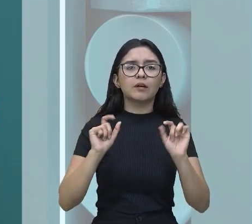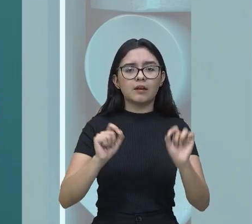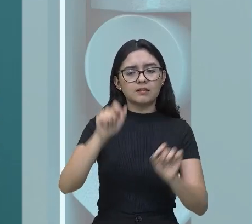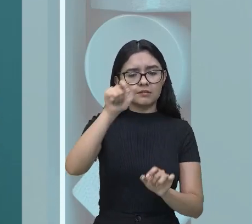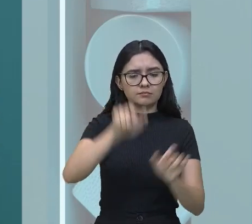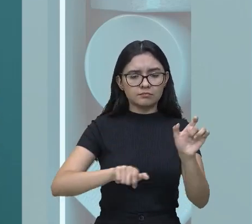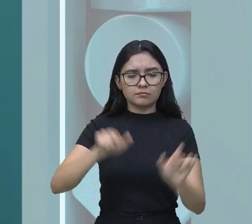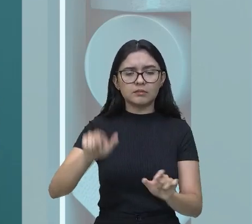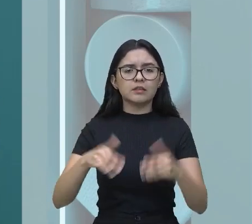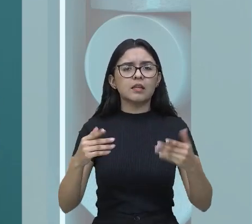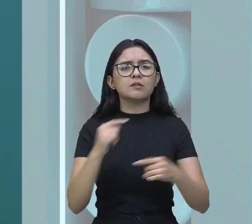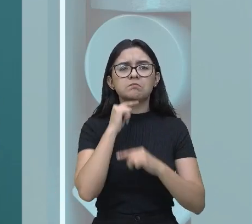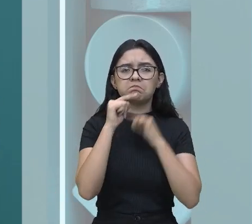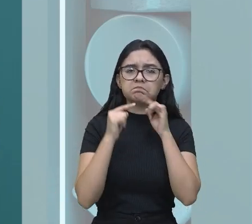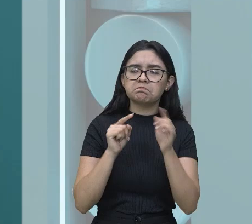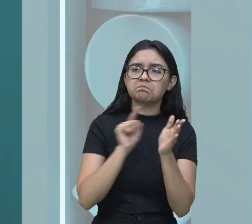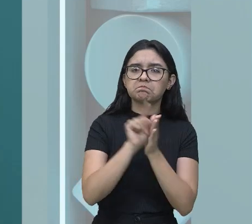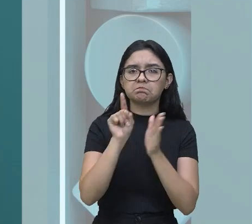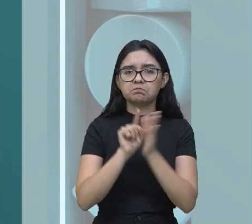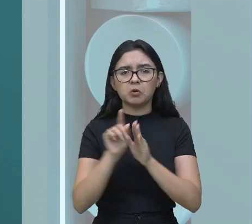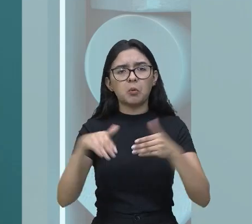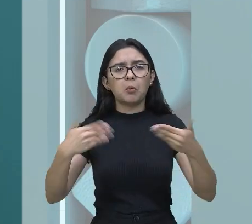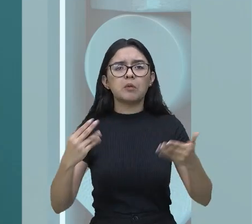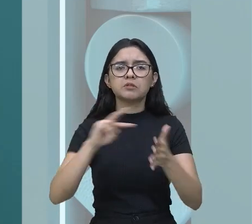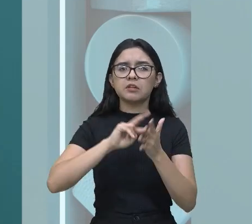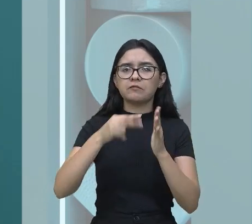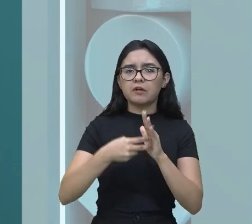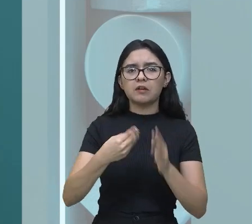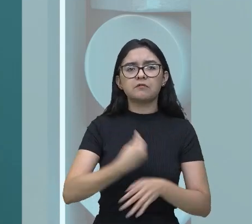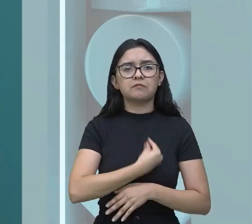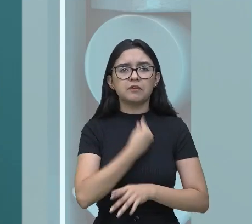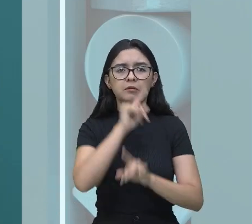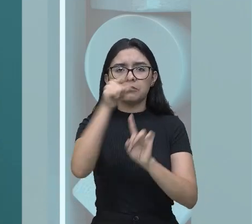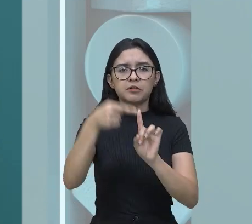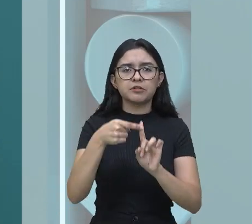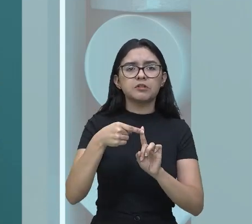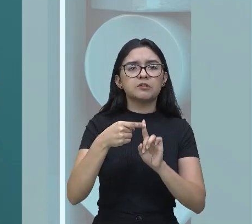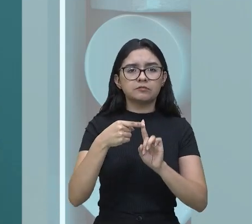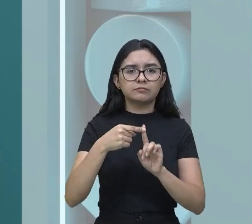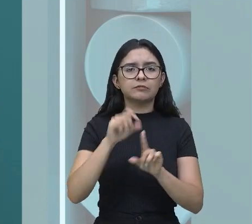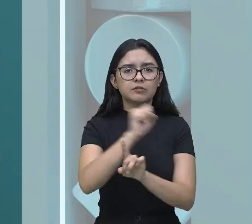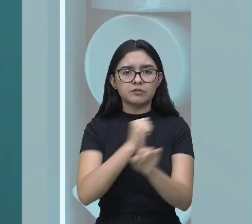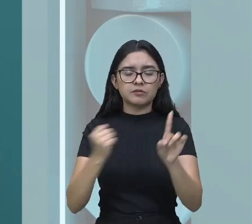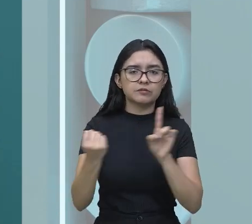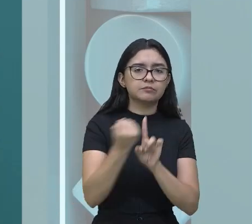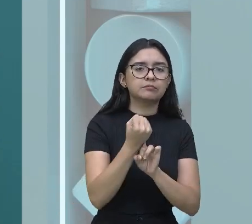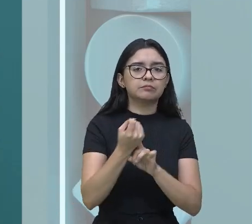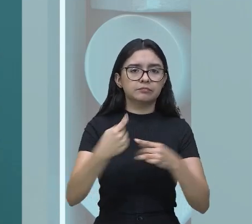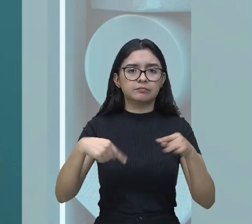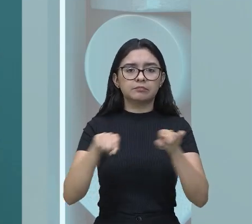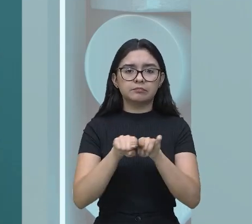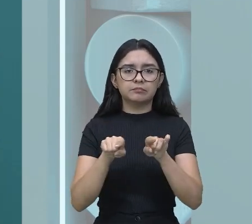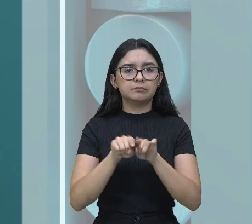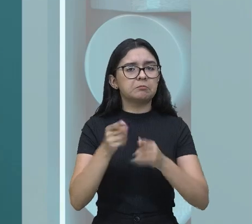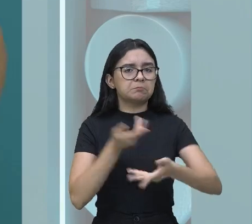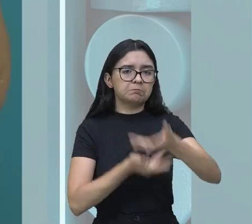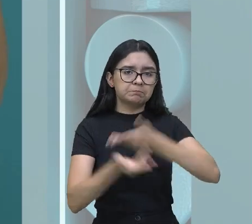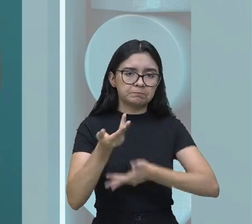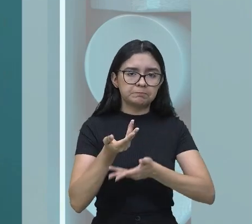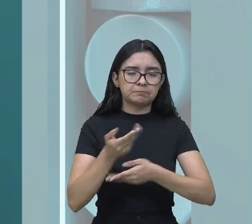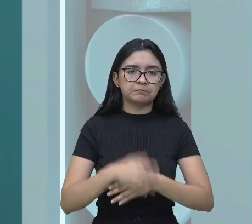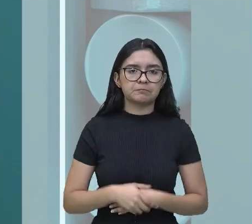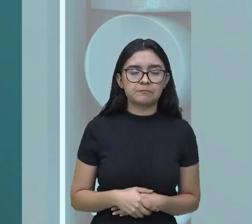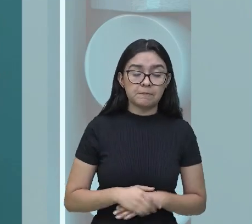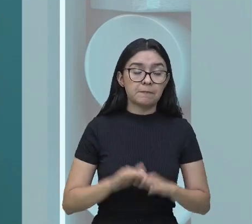se questiona sobre o que é ser neste mundo e sobre as tensões da sua relação com a sociedade, né?